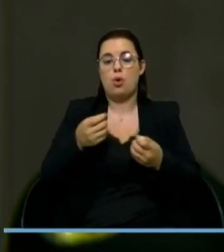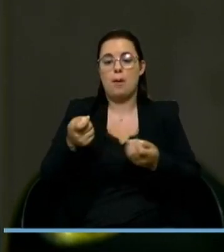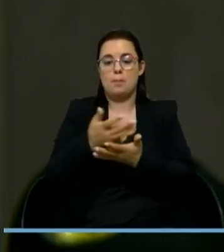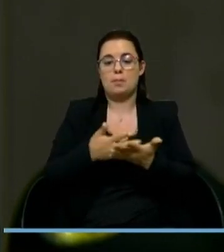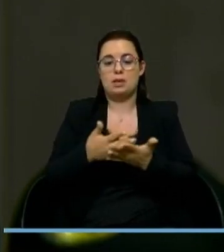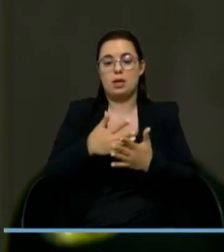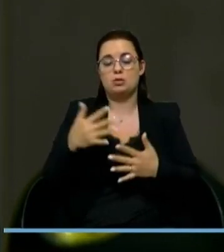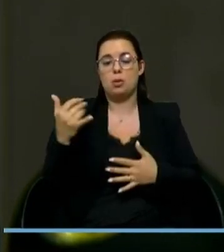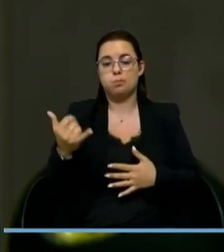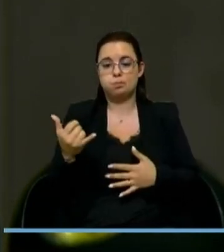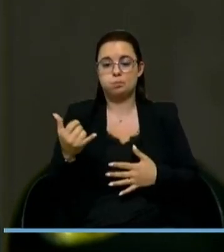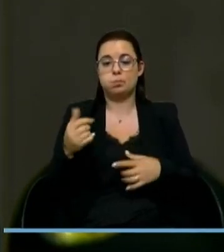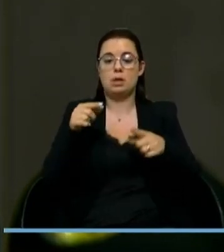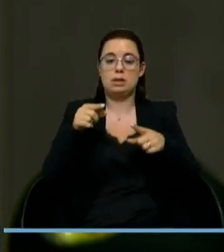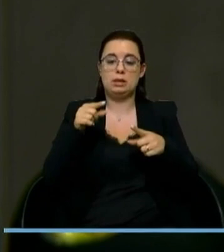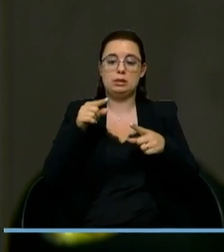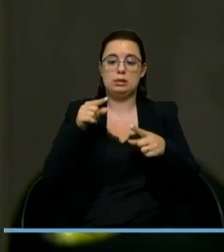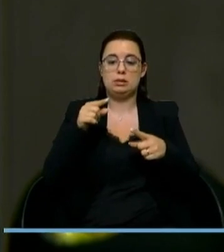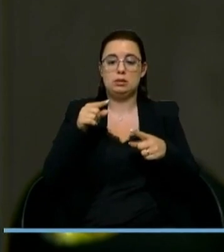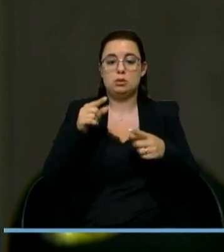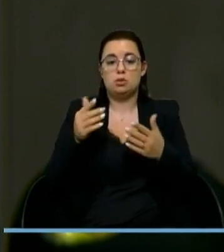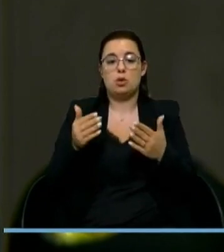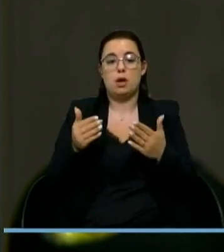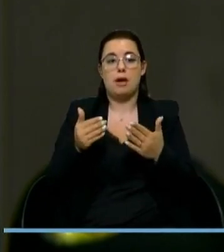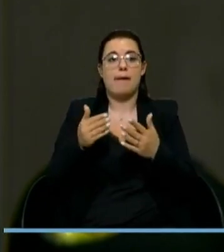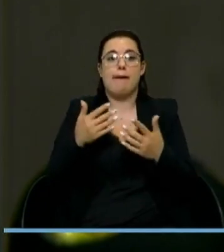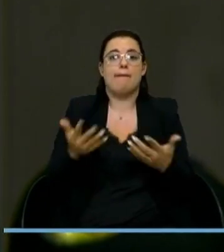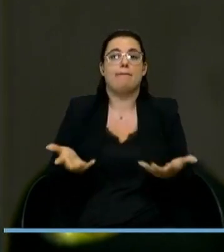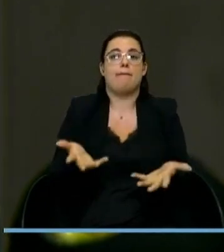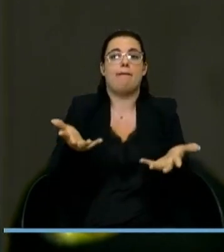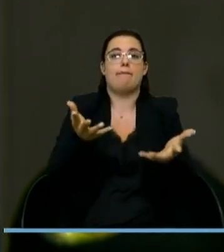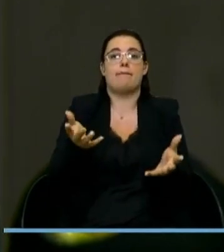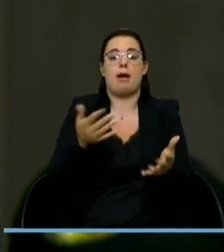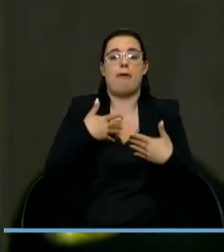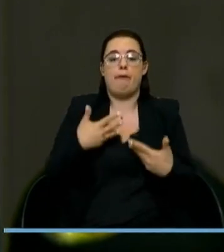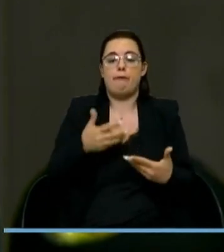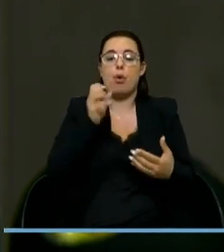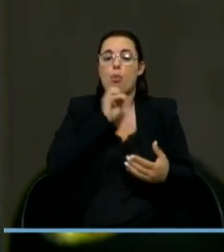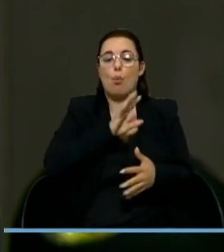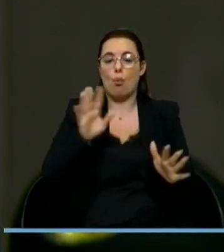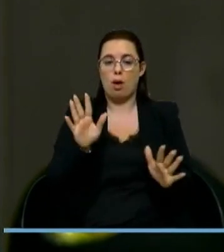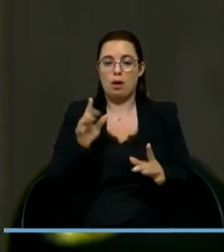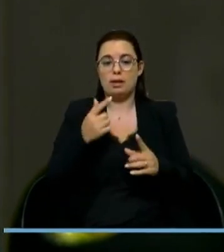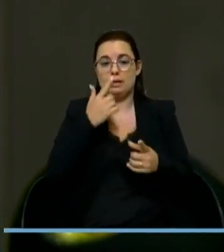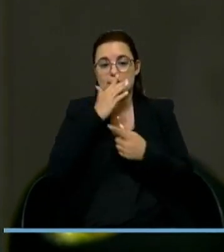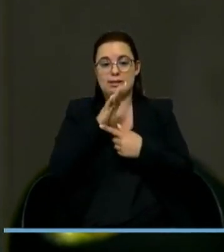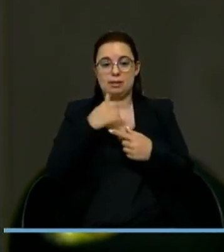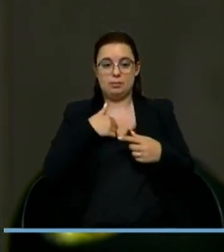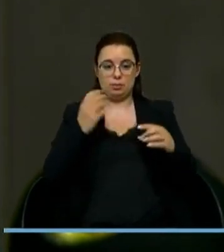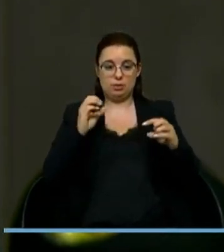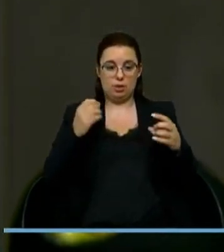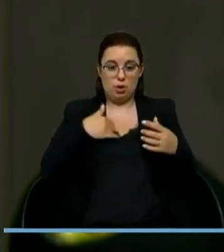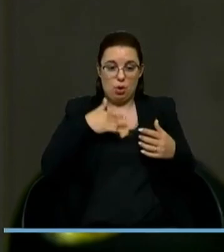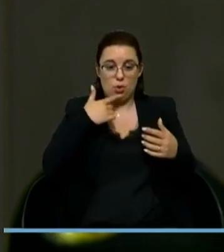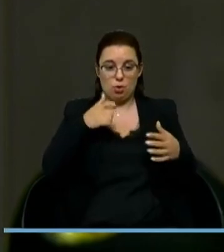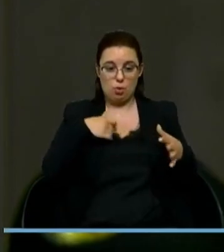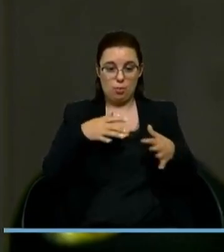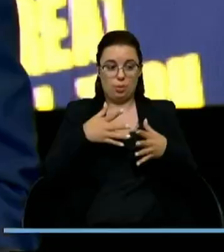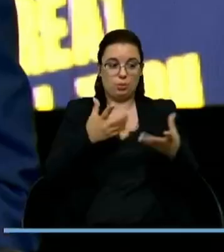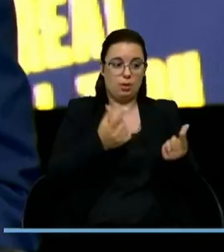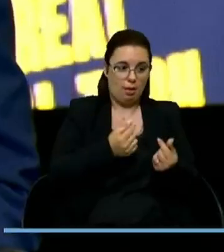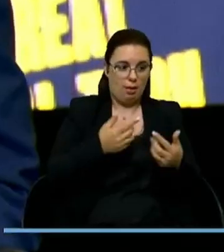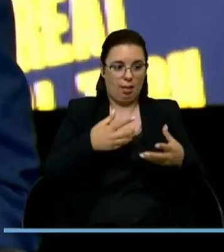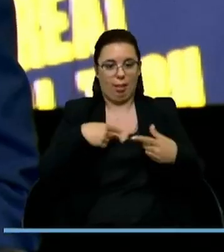secundário. E, obviamente, isso é um desincentivo para a emissão. Ou seja, se eu não sou um bom exemplo, porque eu nem posso nem emitir. Nem o pode fazer, nem o pode